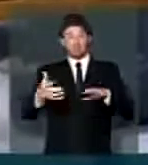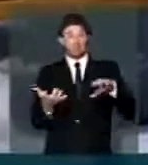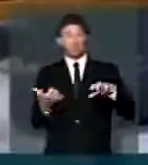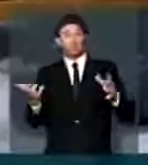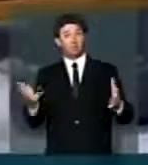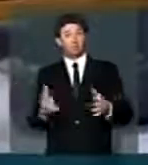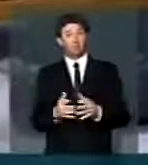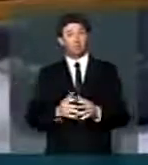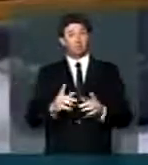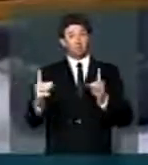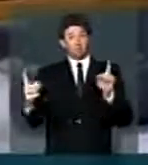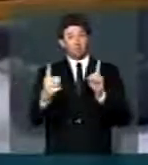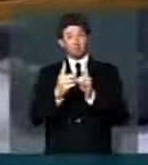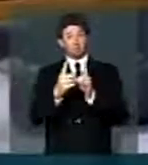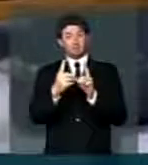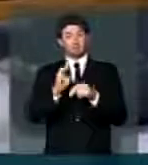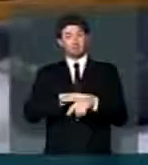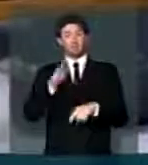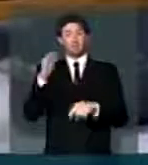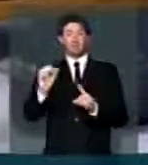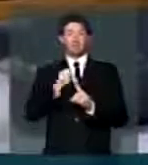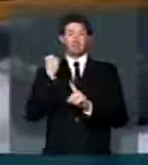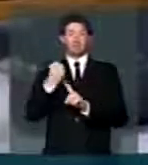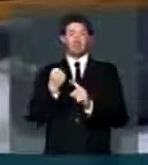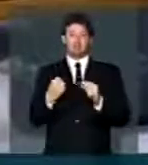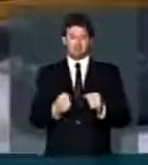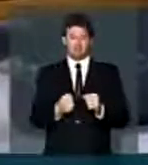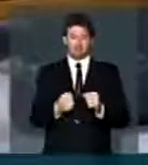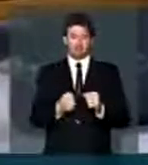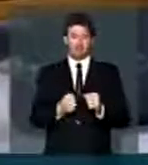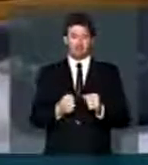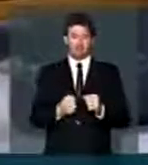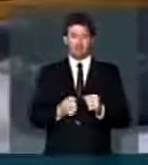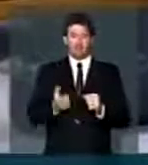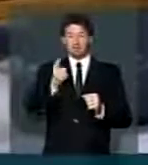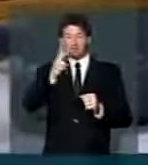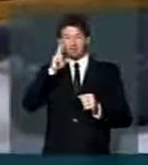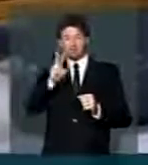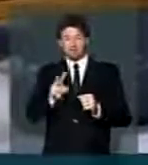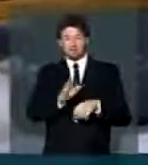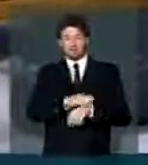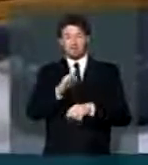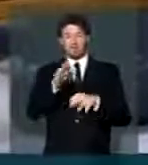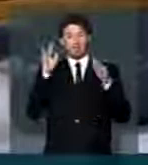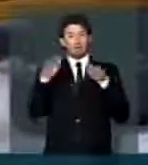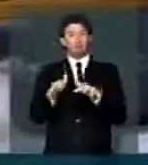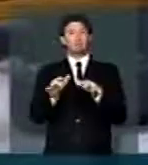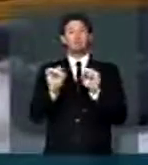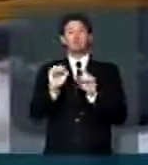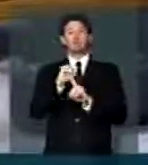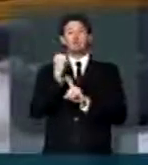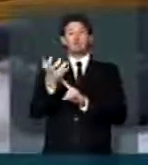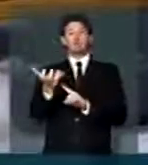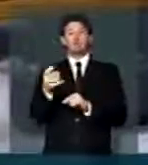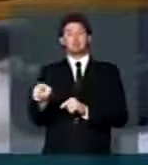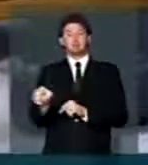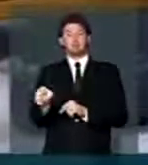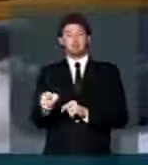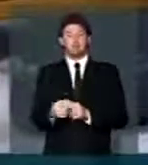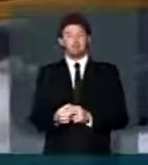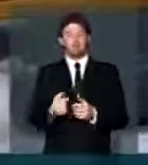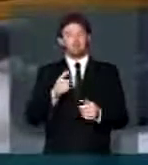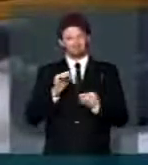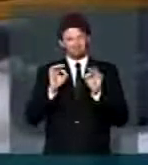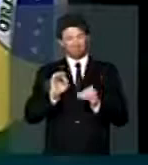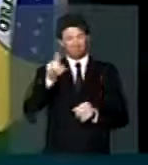também se reaproximasse dela e olhasse com os olhos com maior atenção ao que deseja a sociedade. Eu tenho certeza que